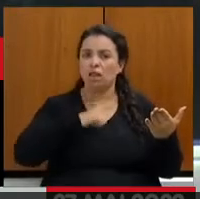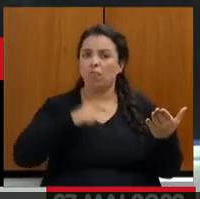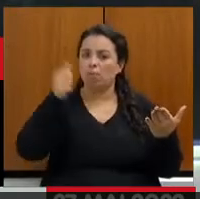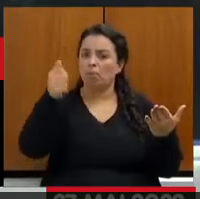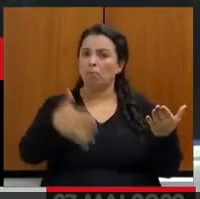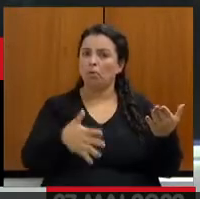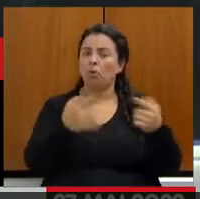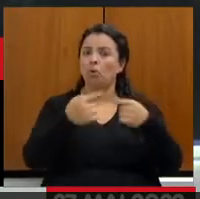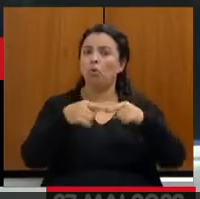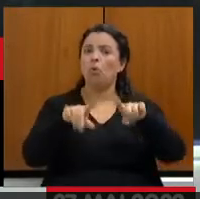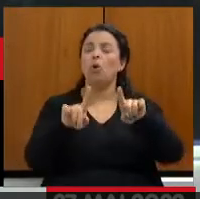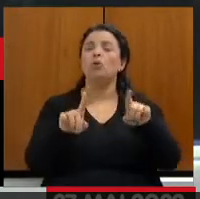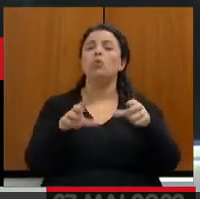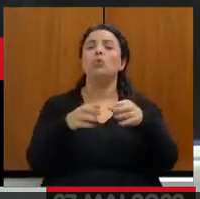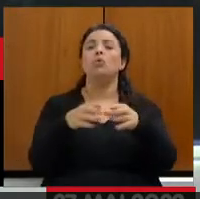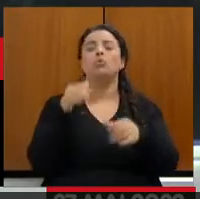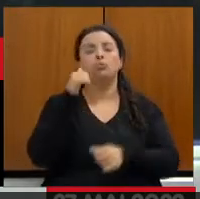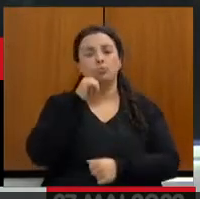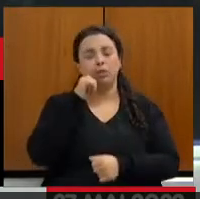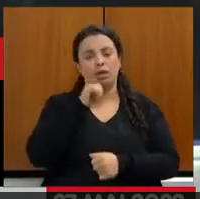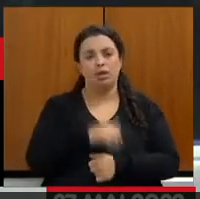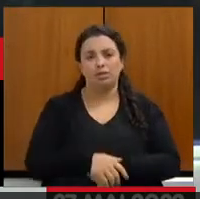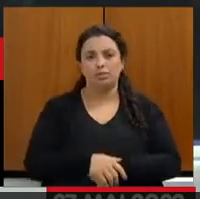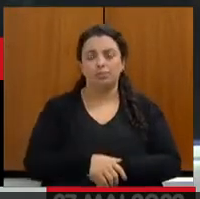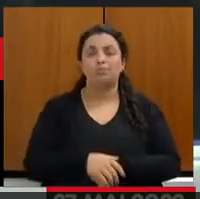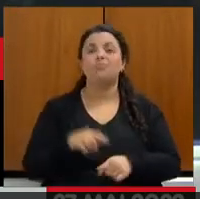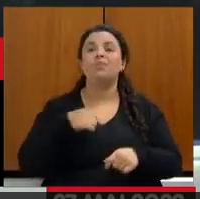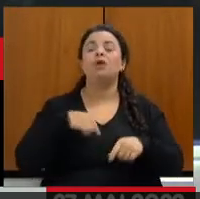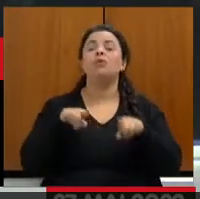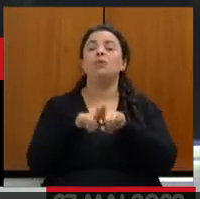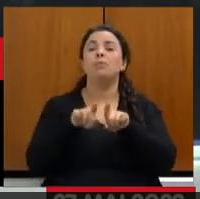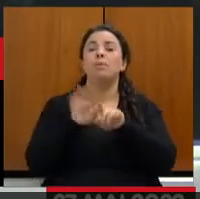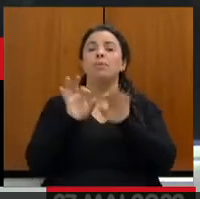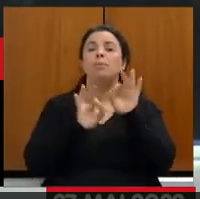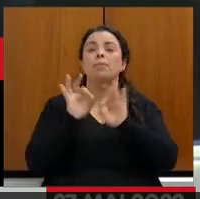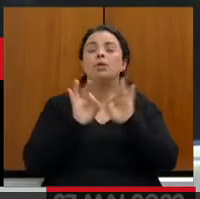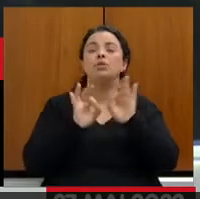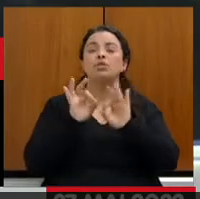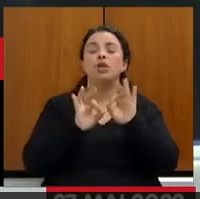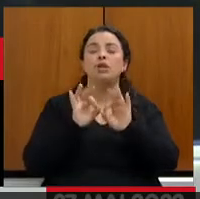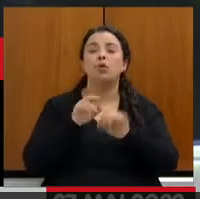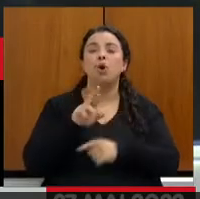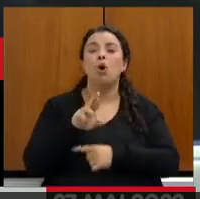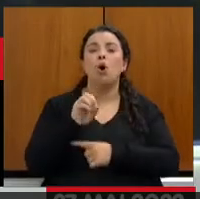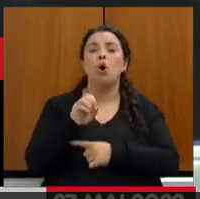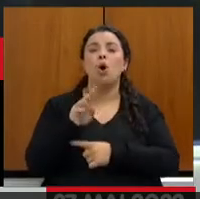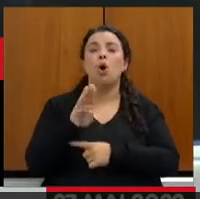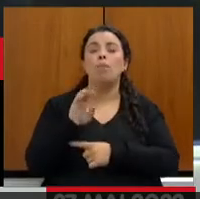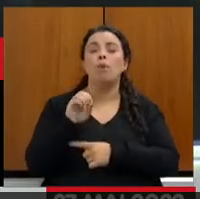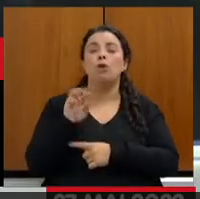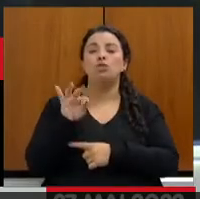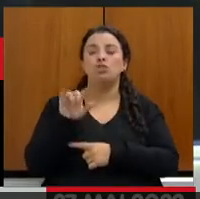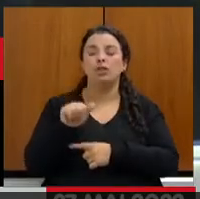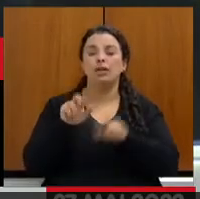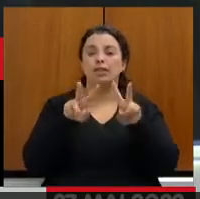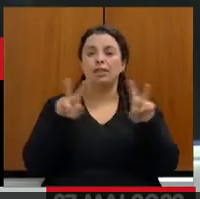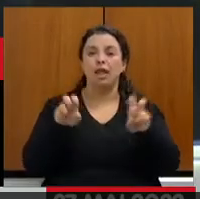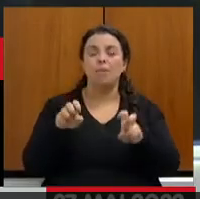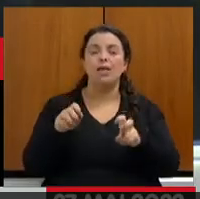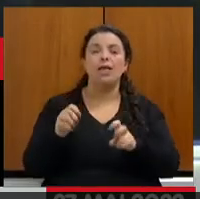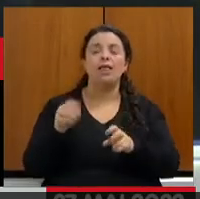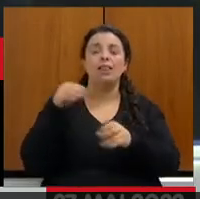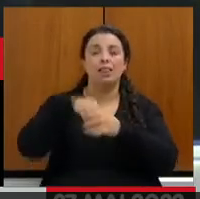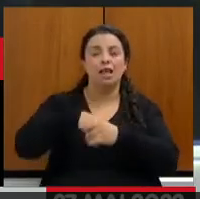ah e também faço parte de um projeto de robótica que se chama na mochila que quando iniciei fui a única menina